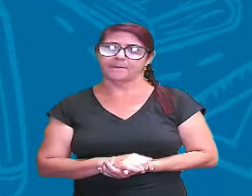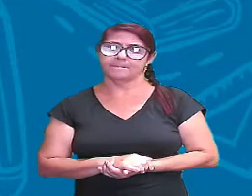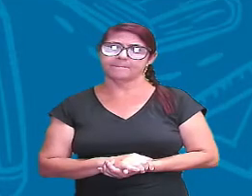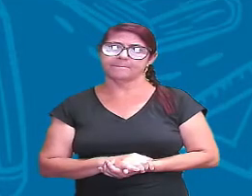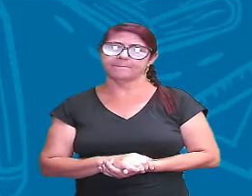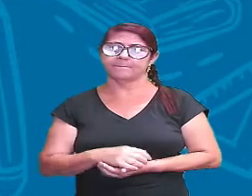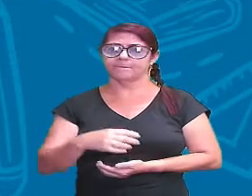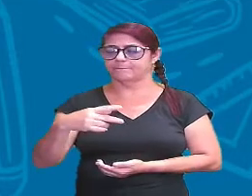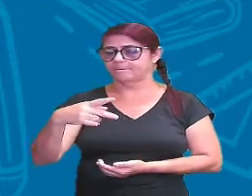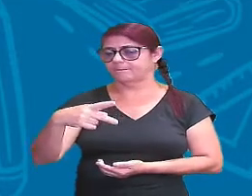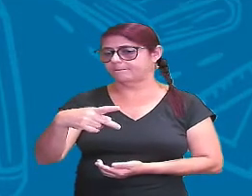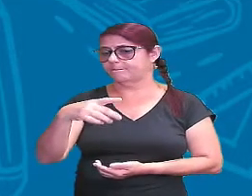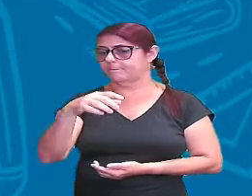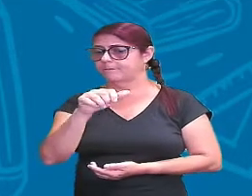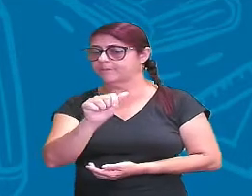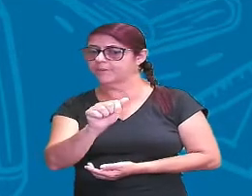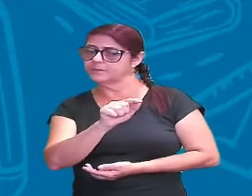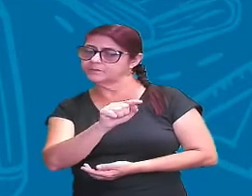é